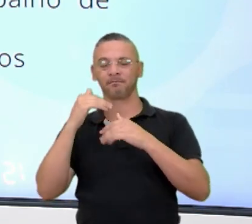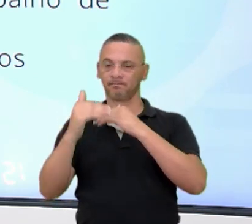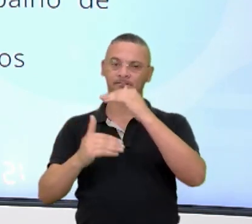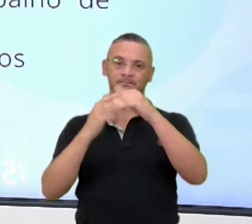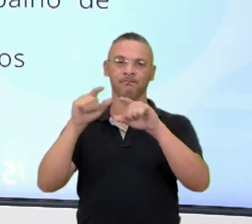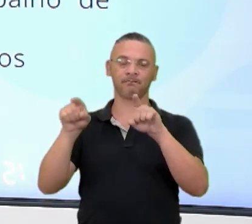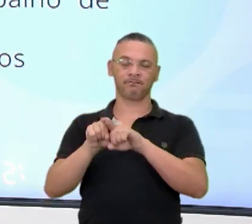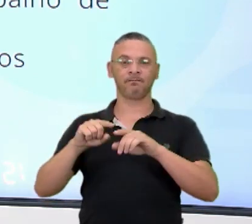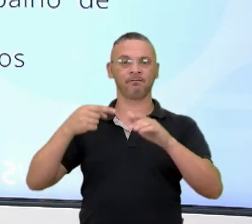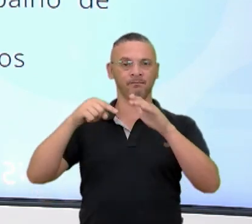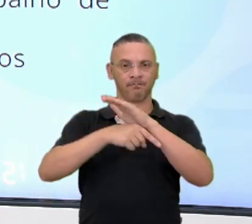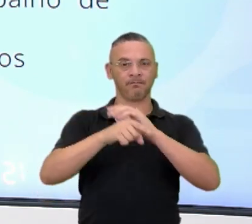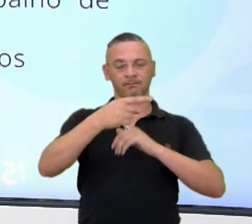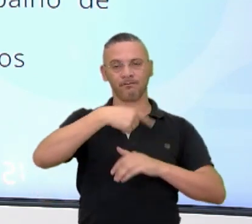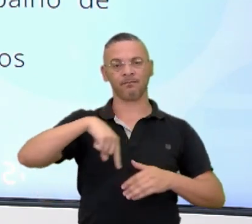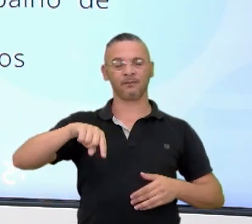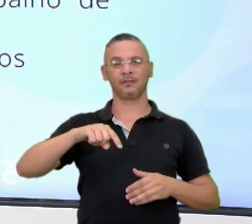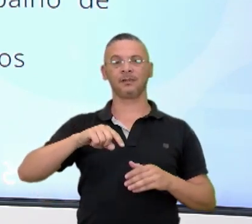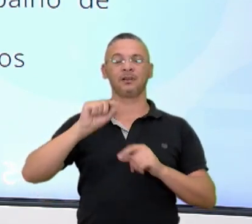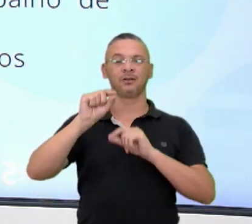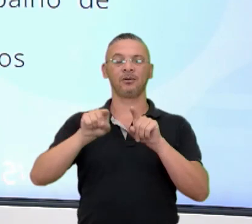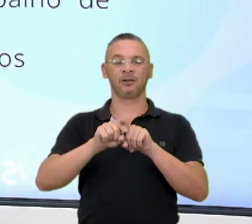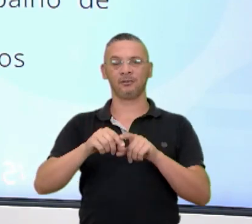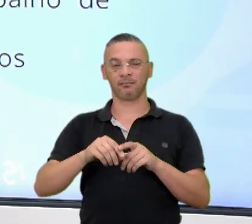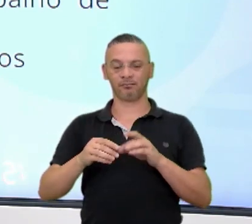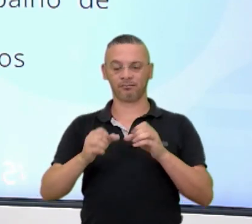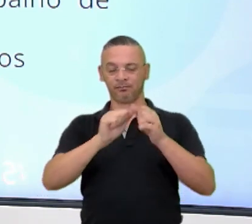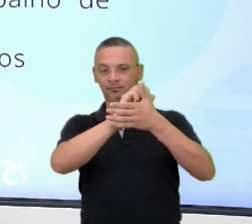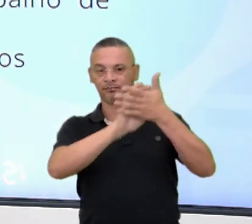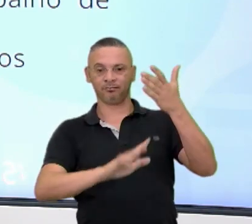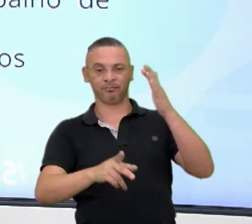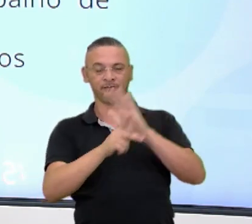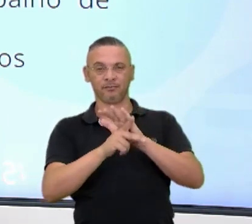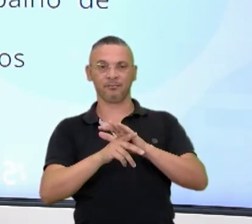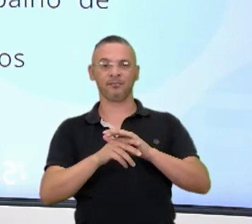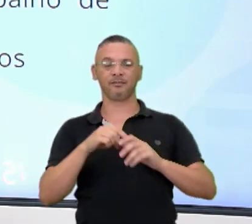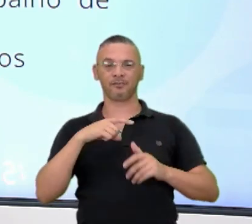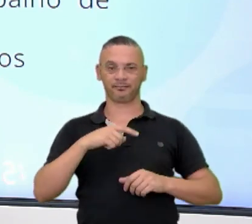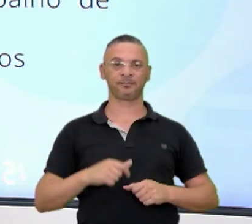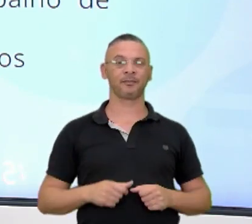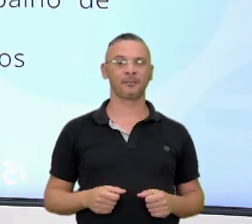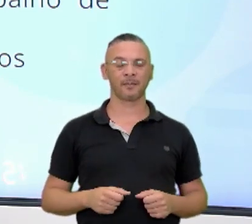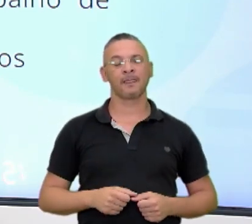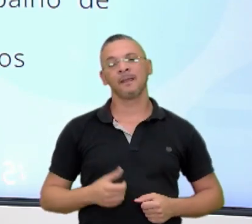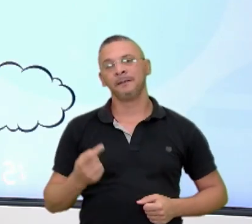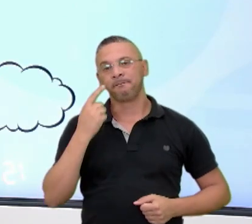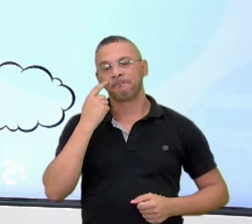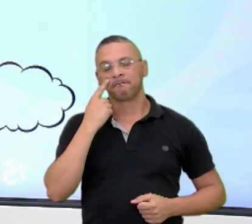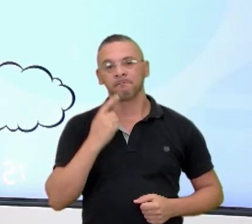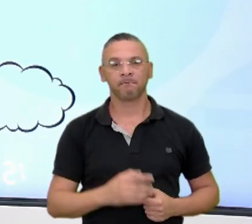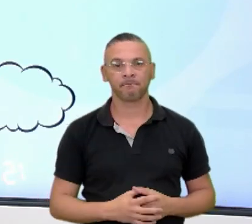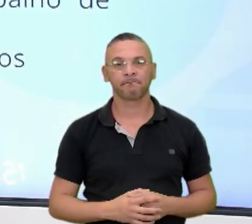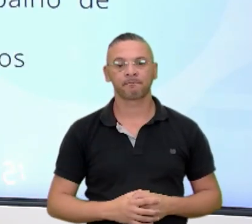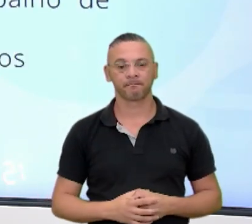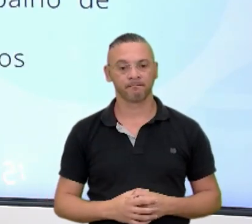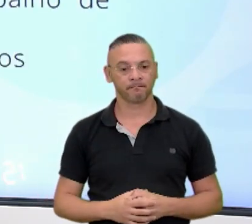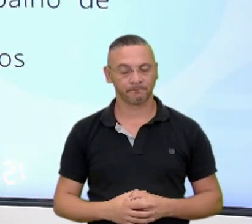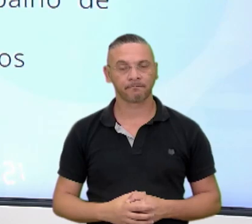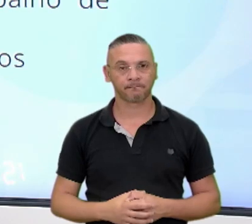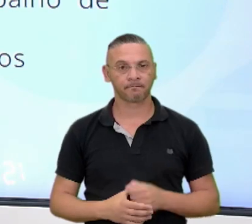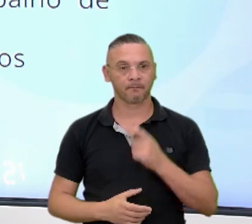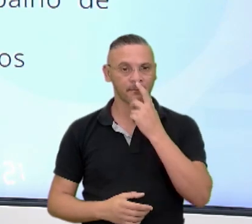os interesses estão ali. É claro que determinado lado vai dar uma versão, o outro lado vai dar outra versão. De qual versão